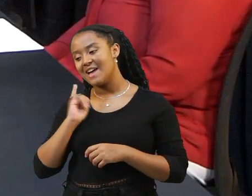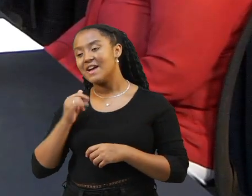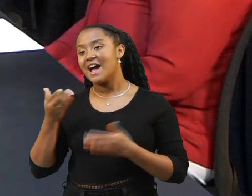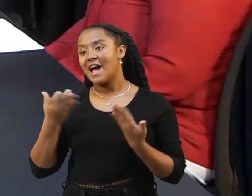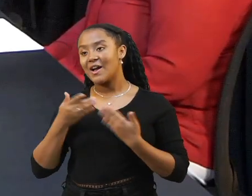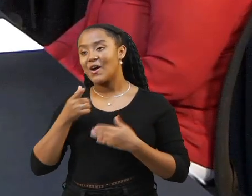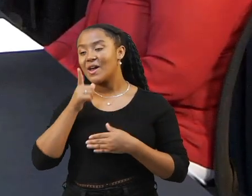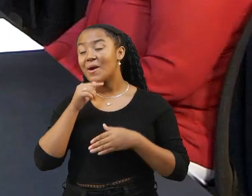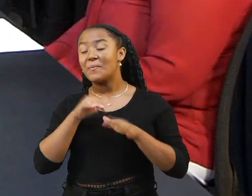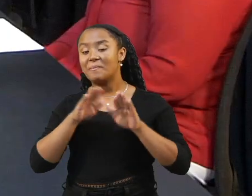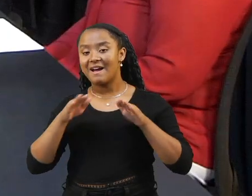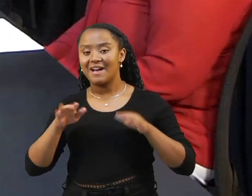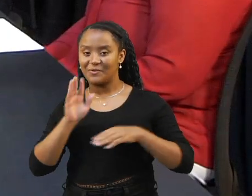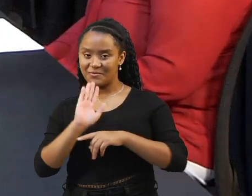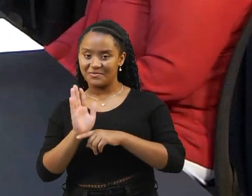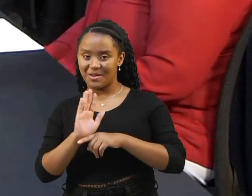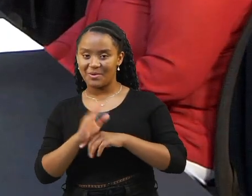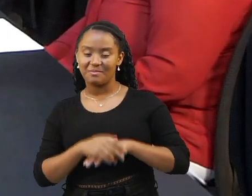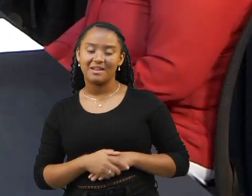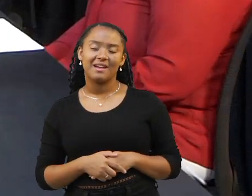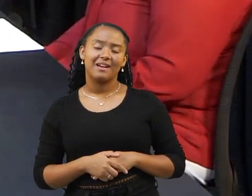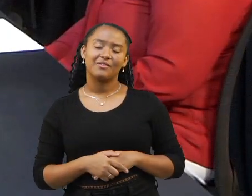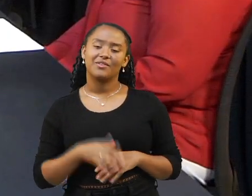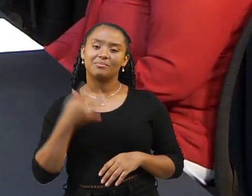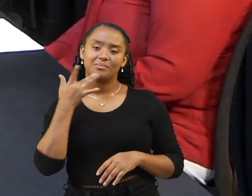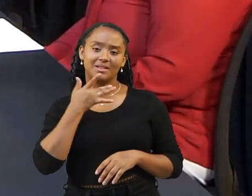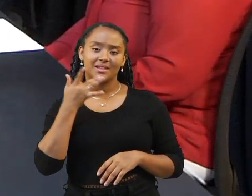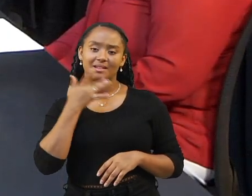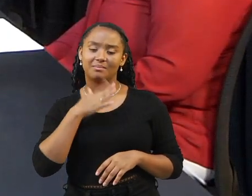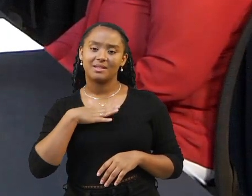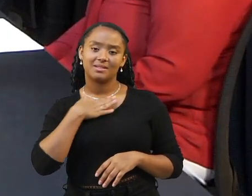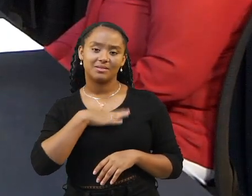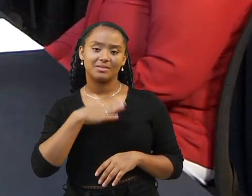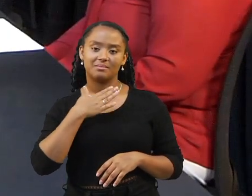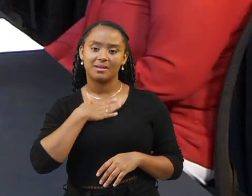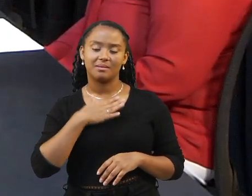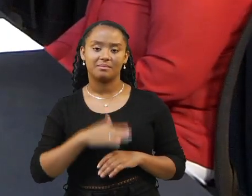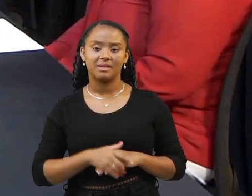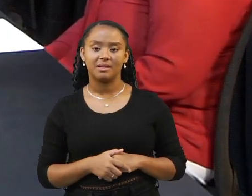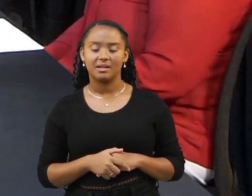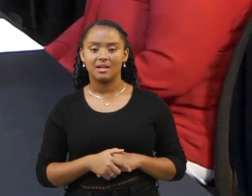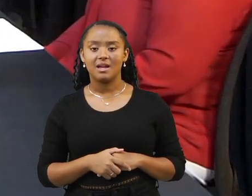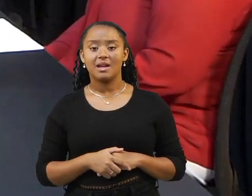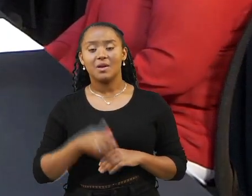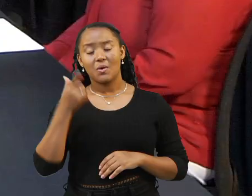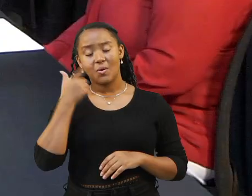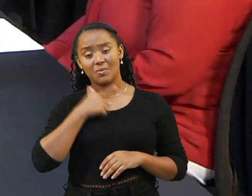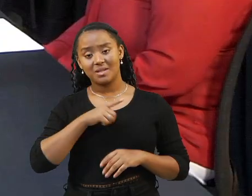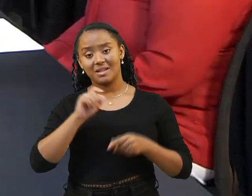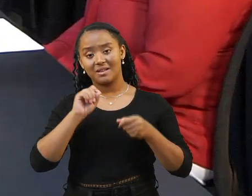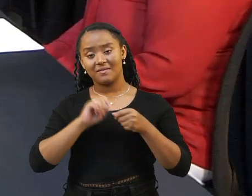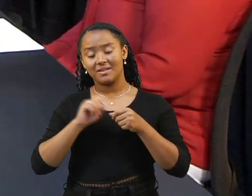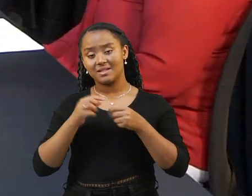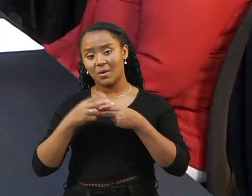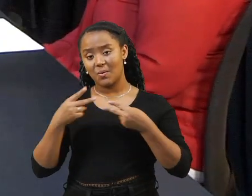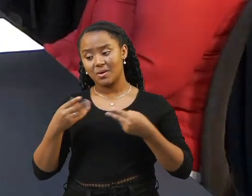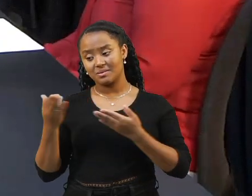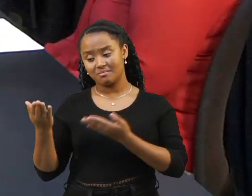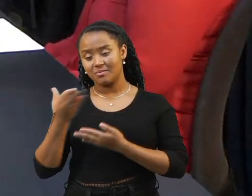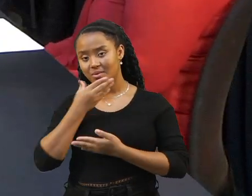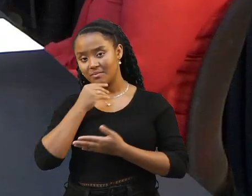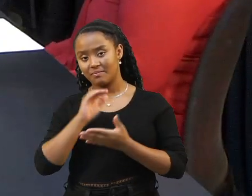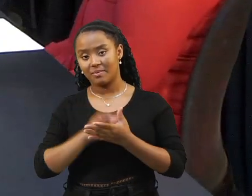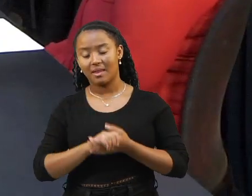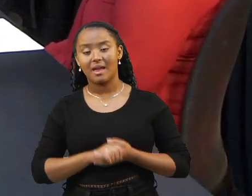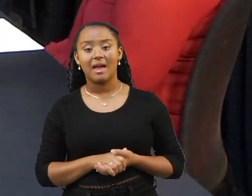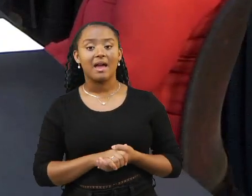estava identificando. Que delícia, gente, foi muito prazeroso para mim, muito. Poder fazer alguma coisa por ele, eu